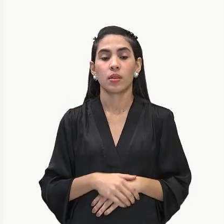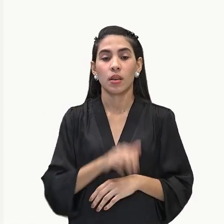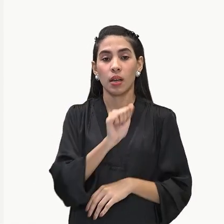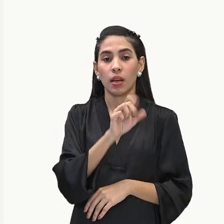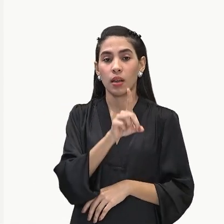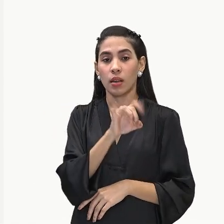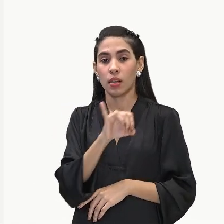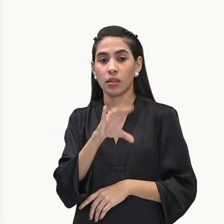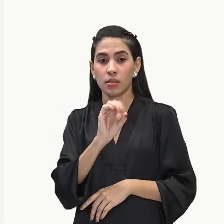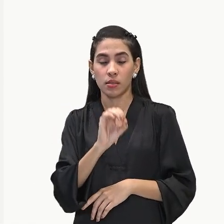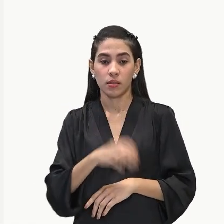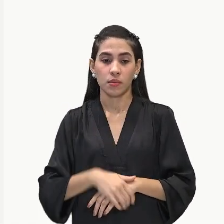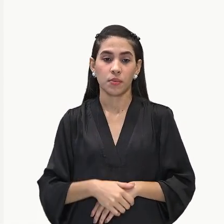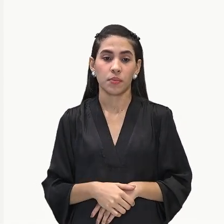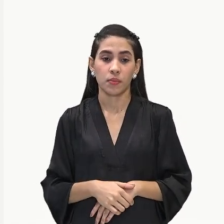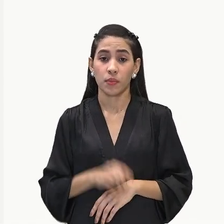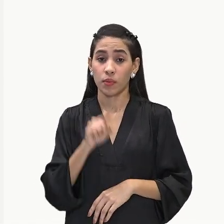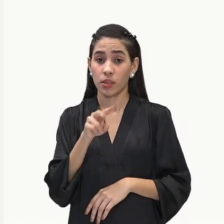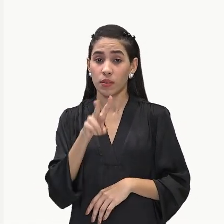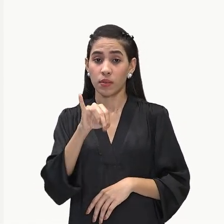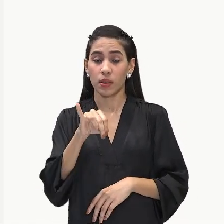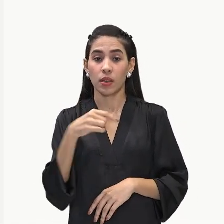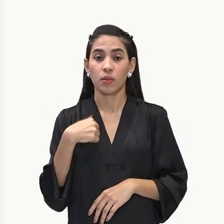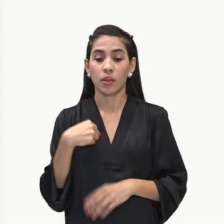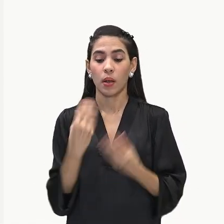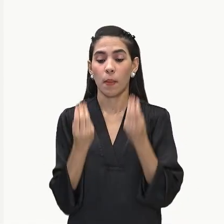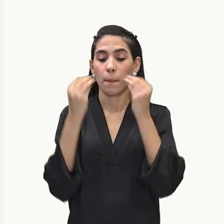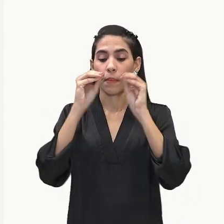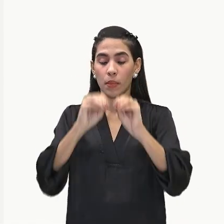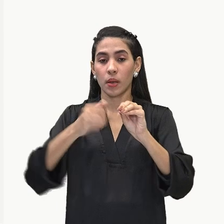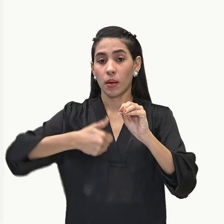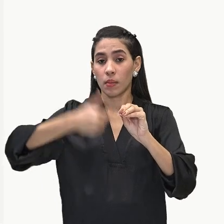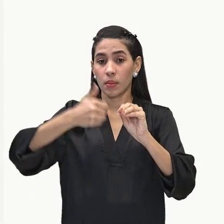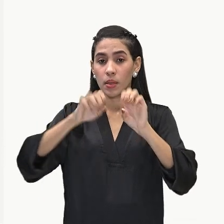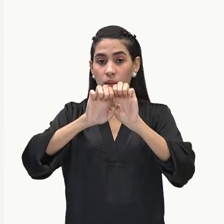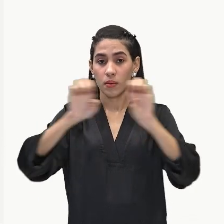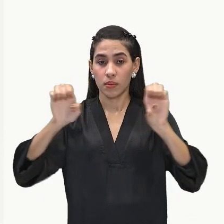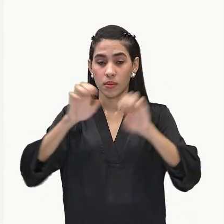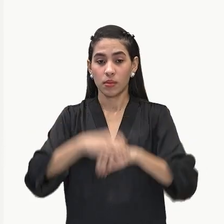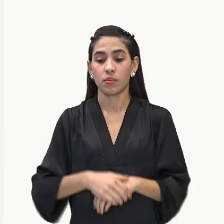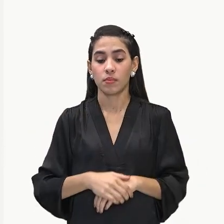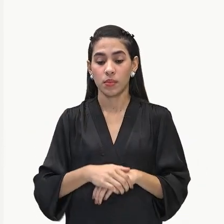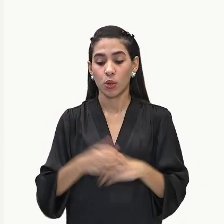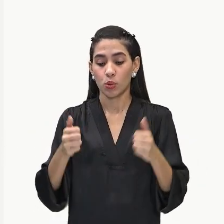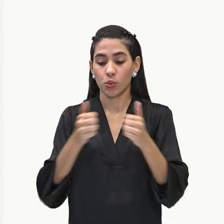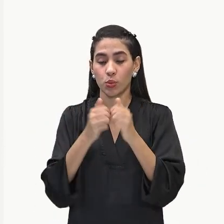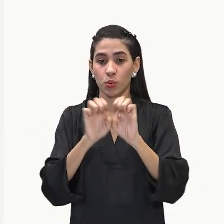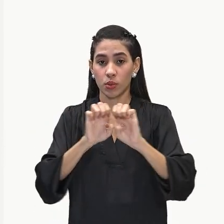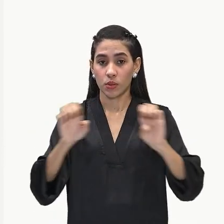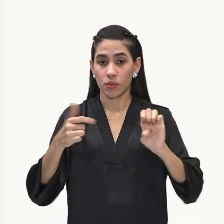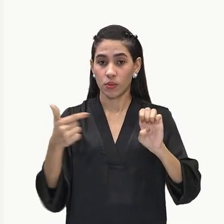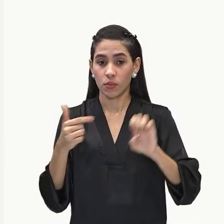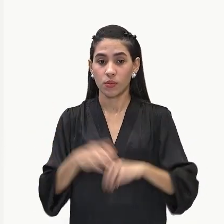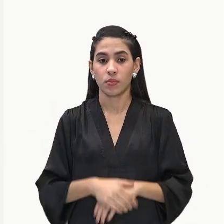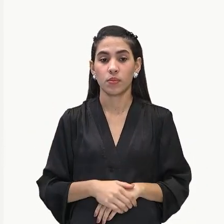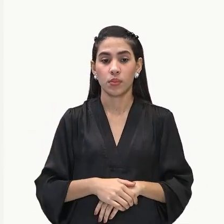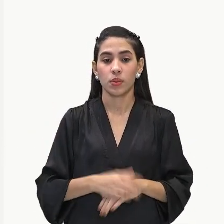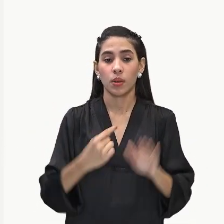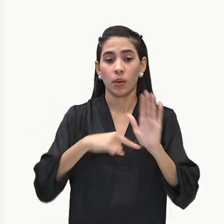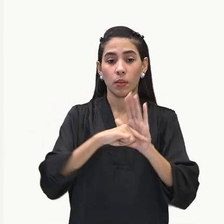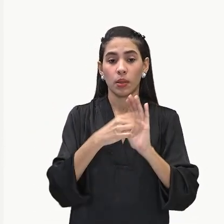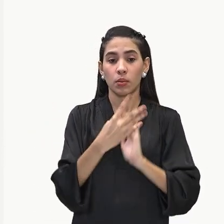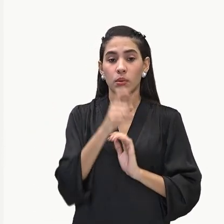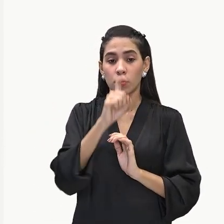método da adição. Você vai adicionar a primeira equação com a segunda. Menos 4x